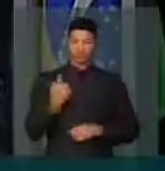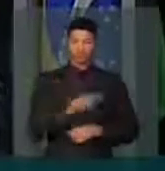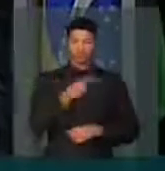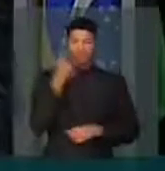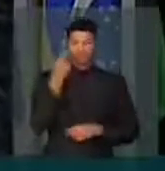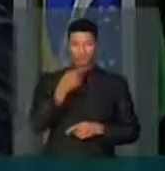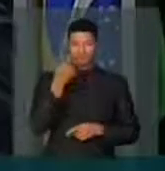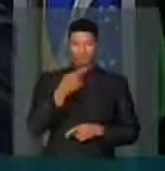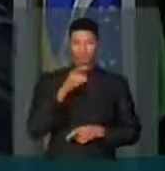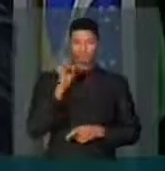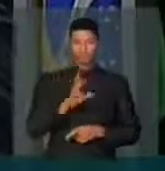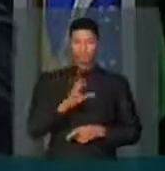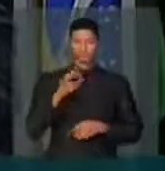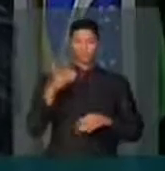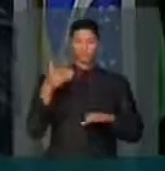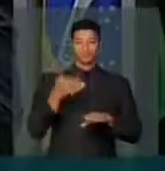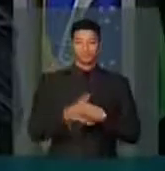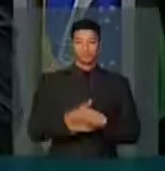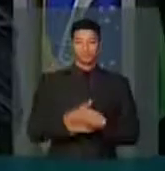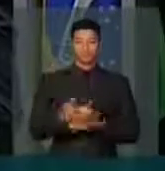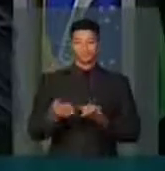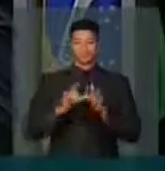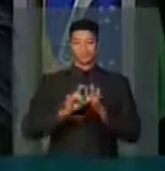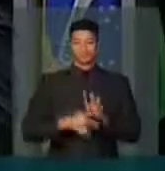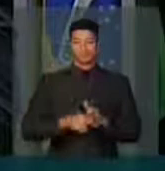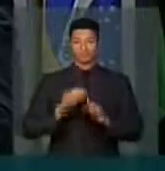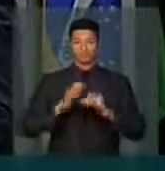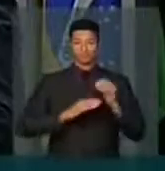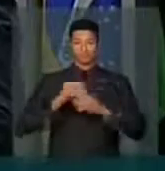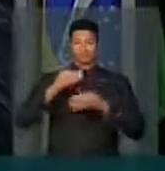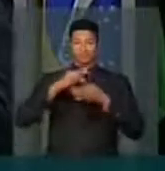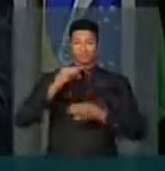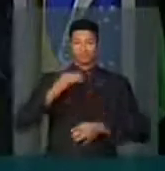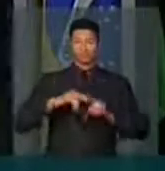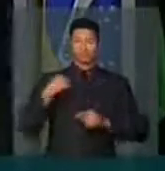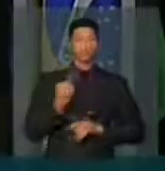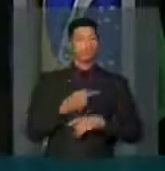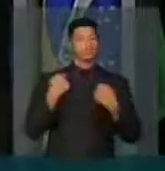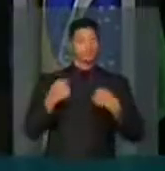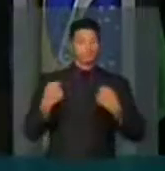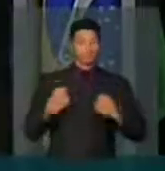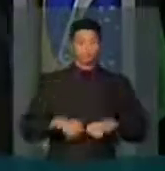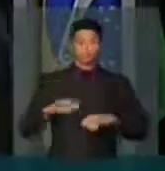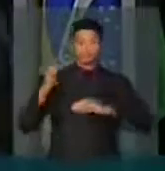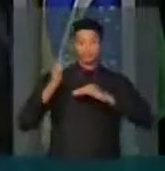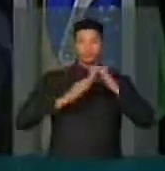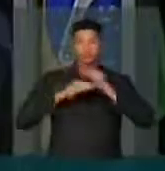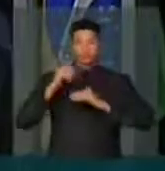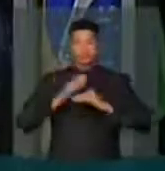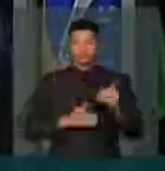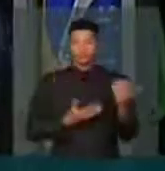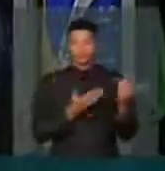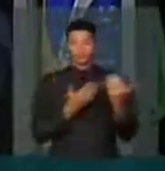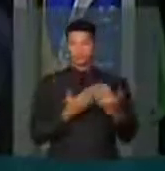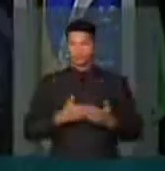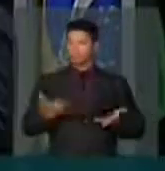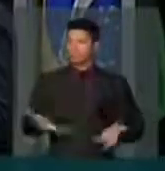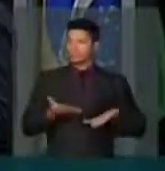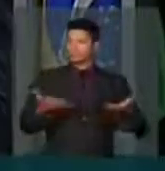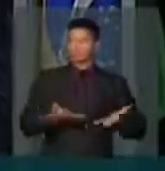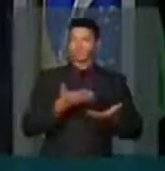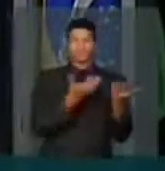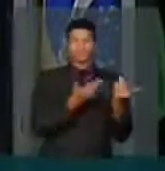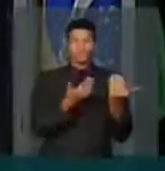só na parte retórica, só discurso, mas nós temos que ir na prática. Tem que ser a juventude empreendedora,